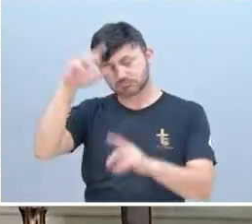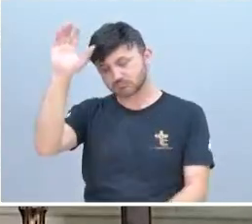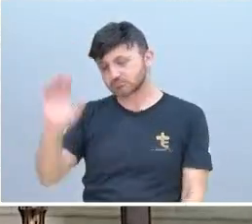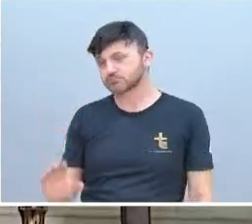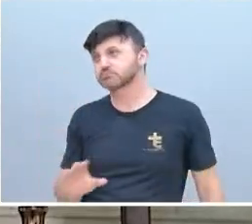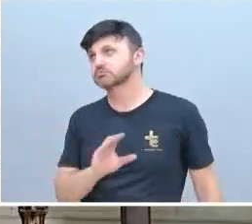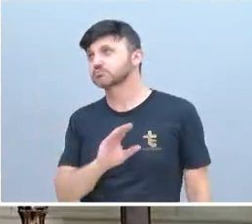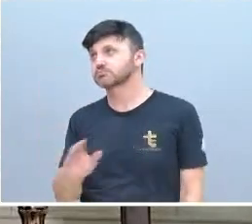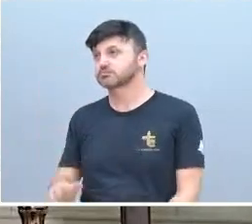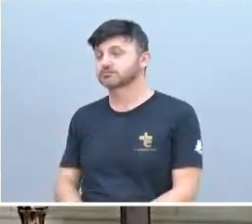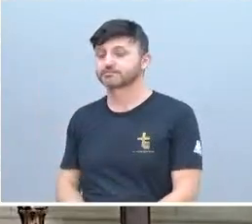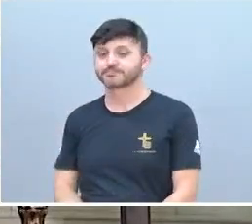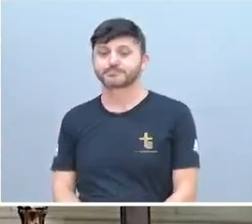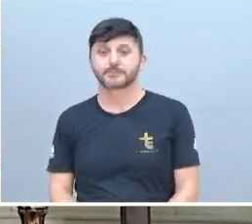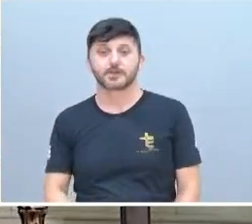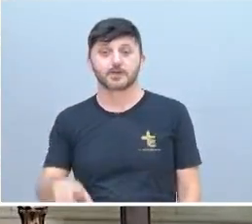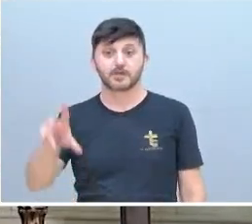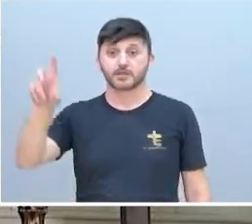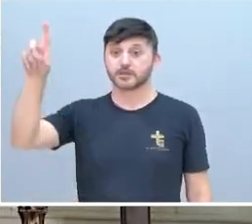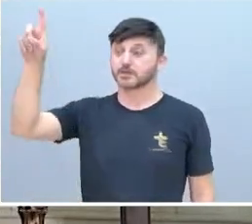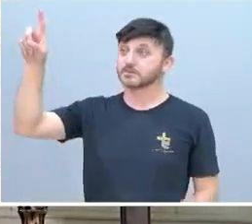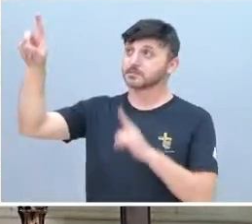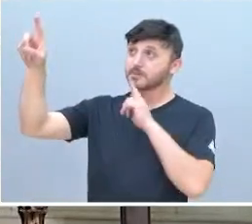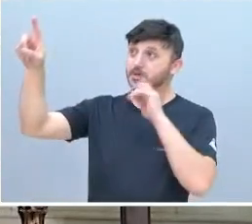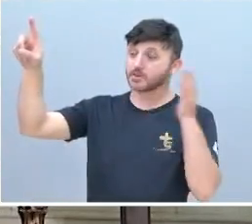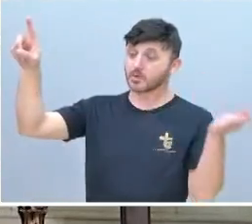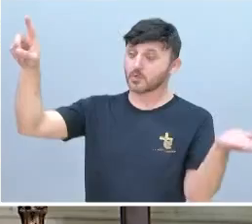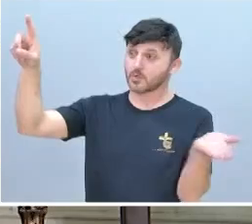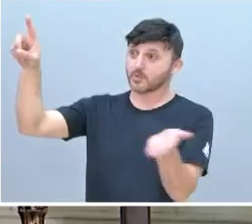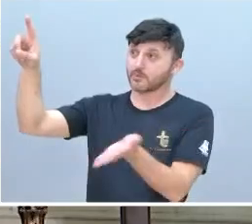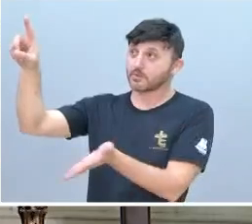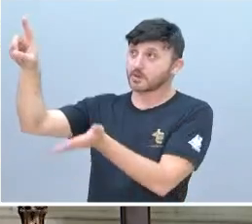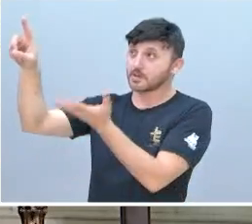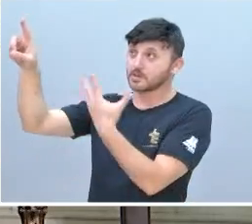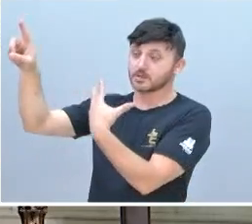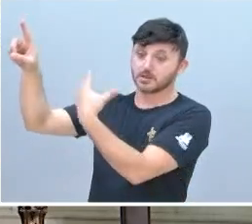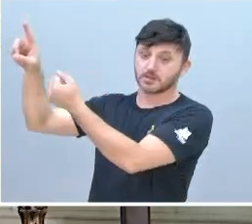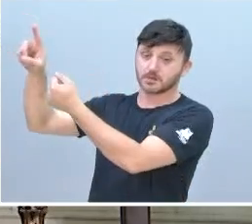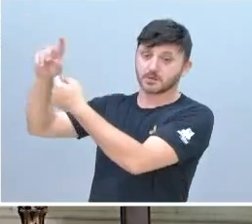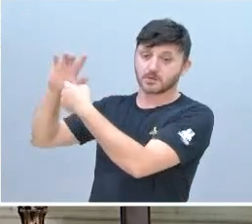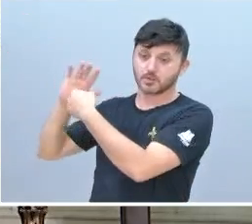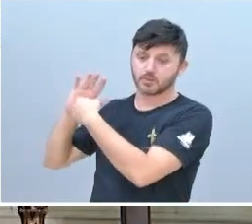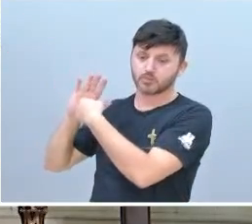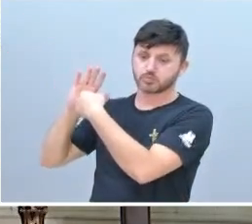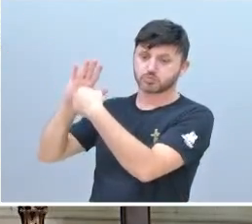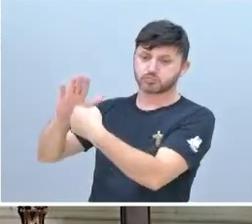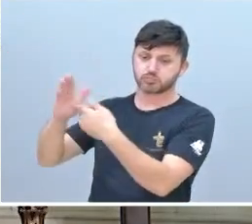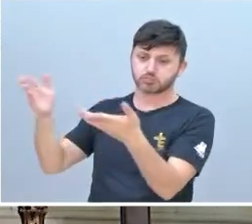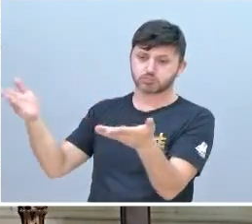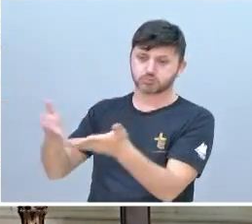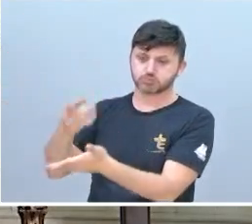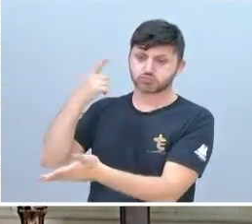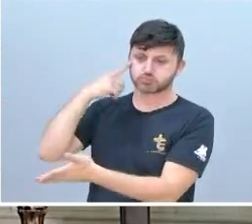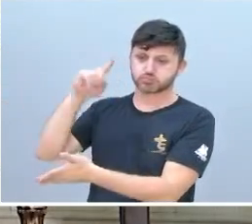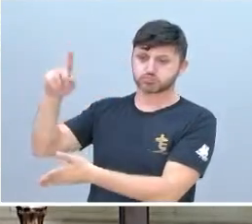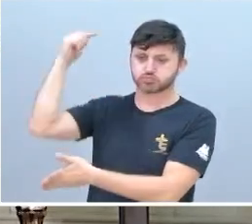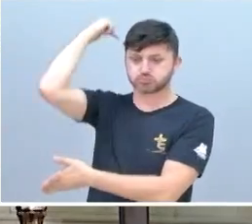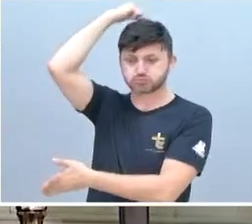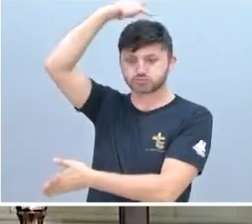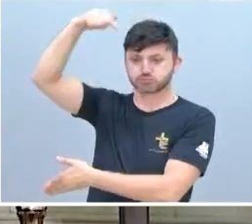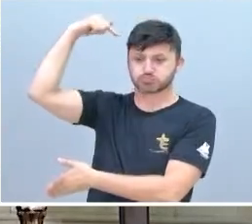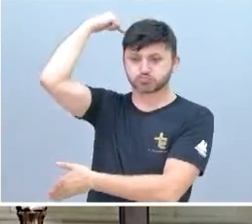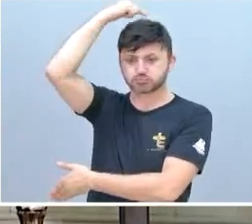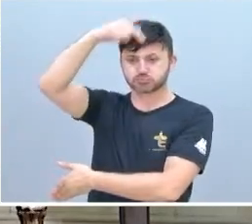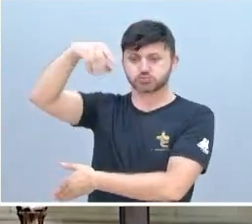Igreja. Recebei, ó Pai, as oferendas que vos apresentamos no dia que revelastes vosso